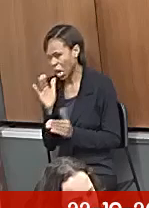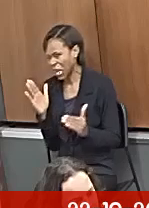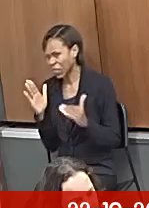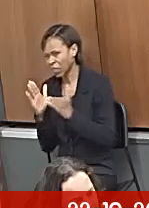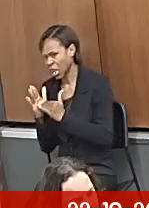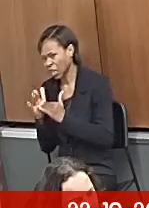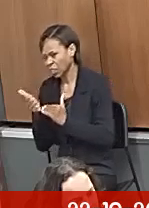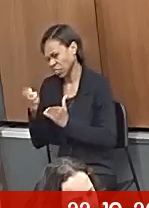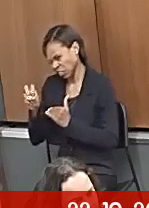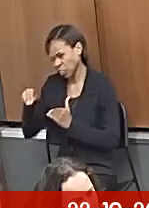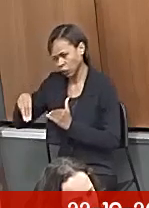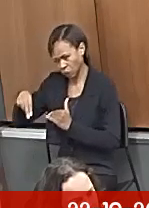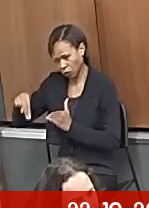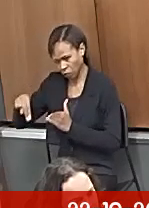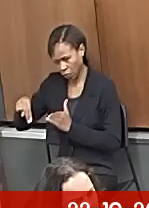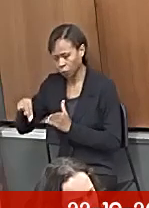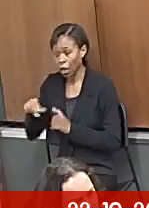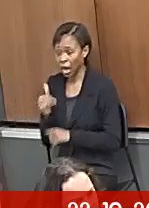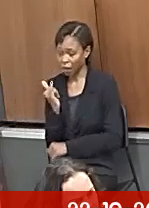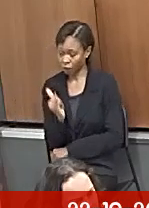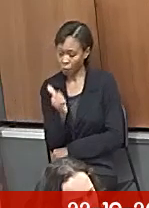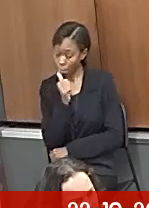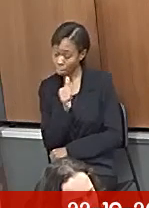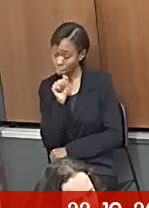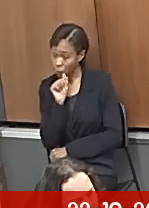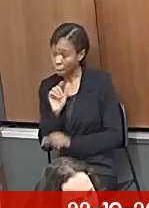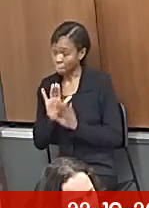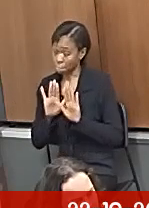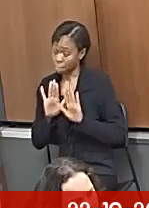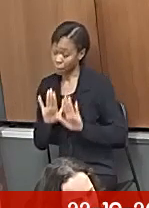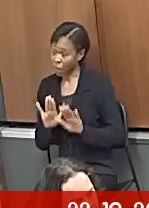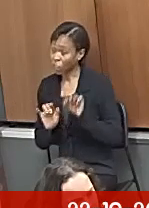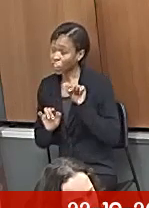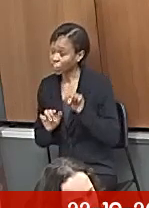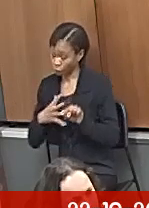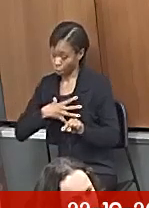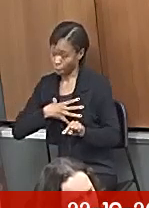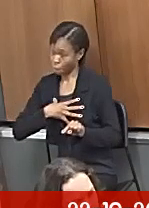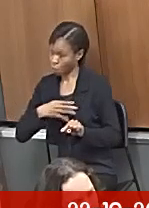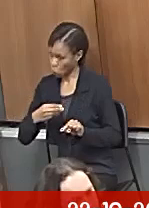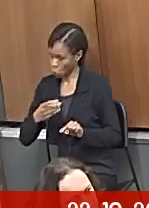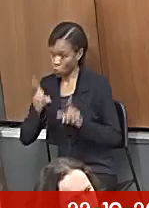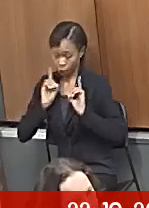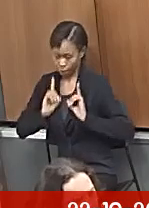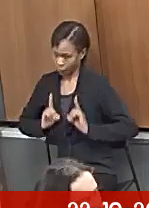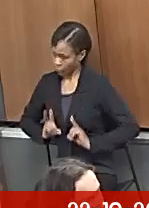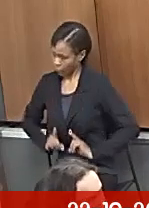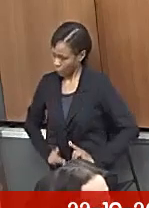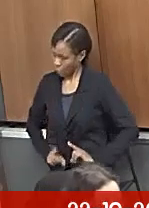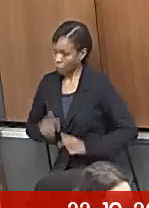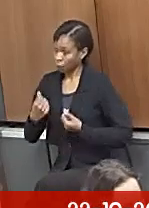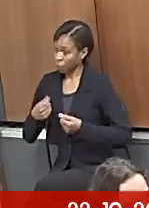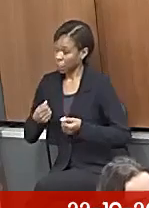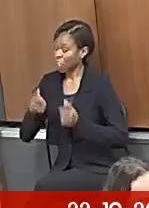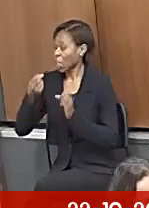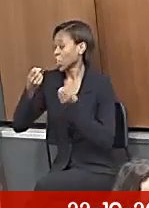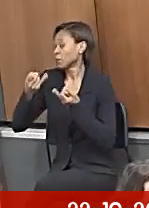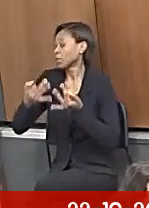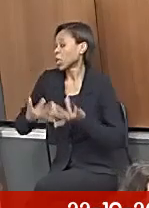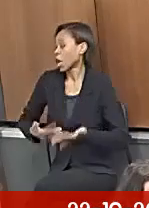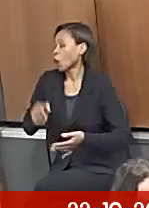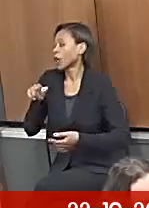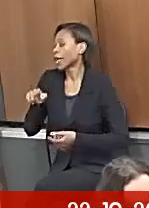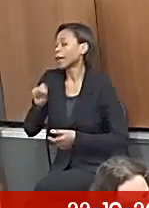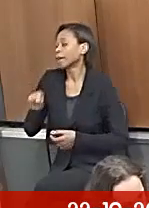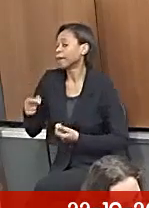de novembro. Aí coloca para a mãe assim, mas o seu filho que tem essa deficiência, você tem que informar o que ele precisa na prova